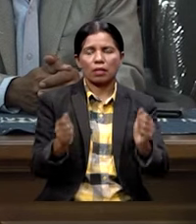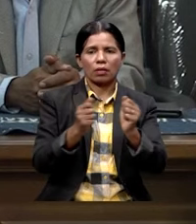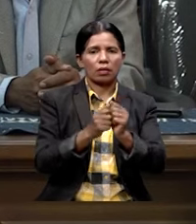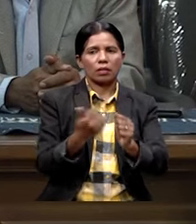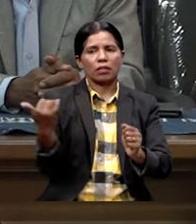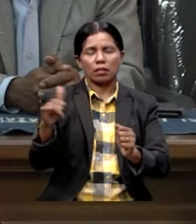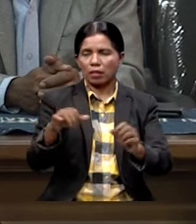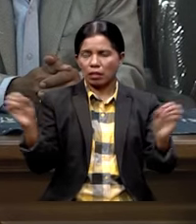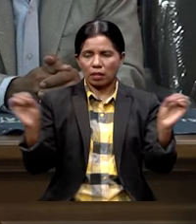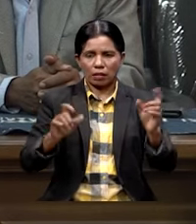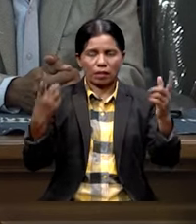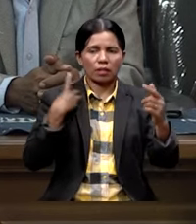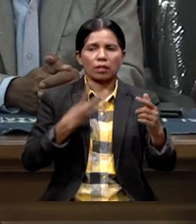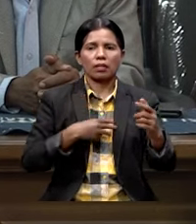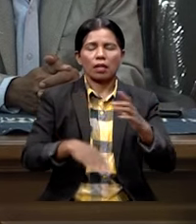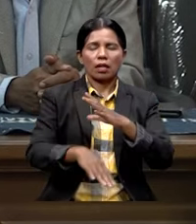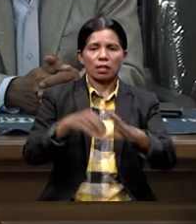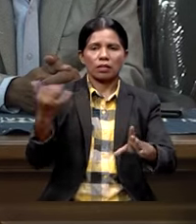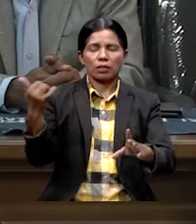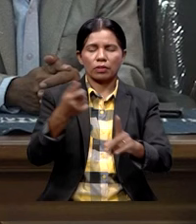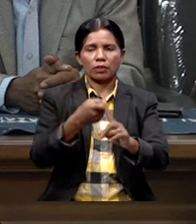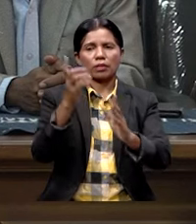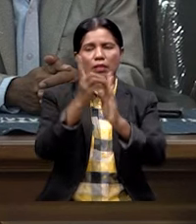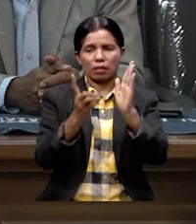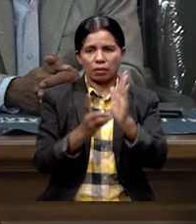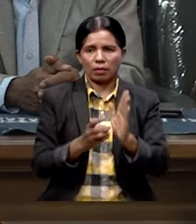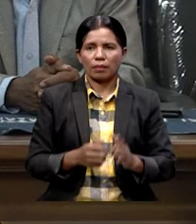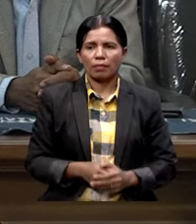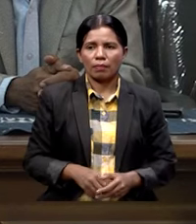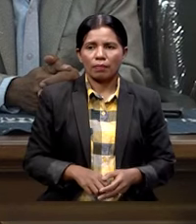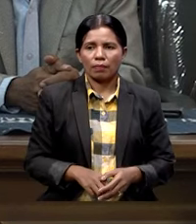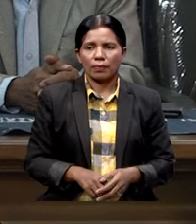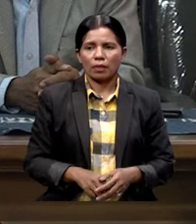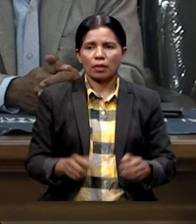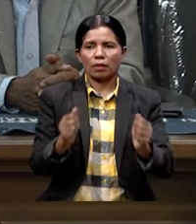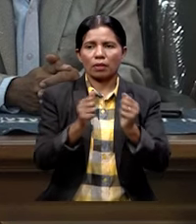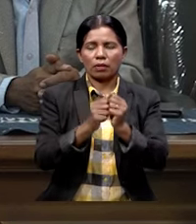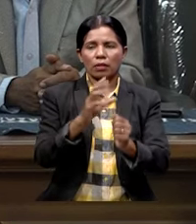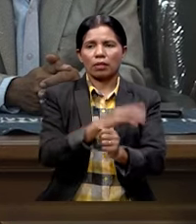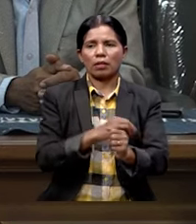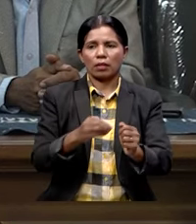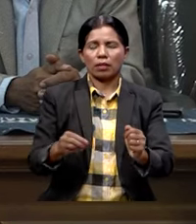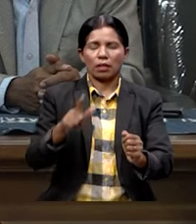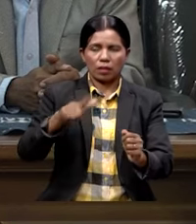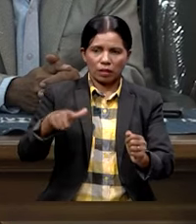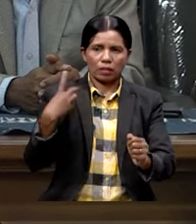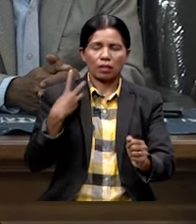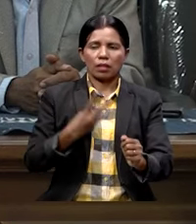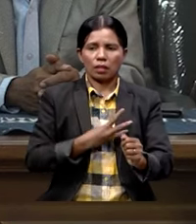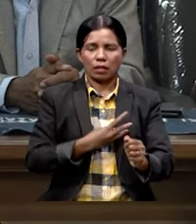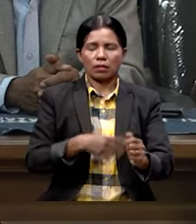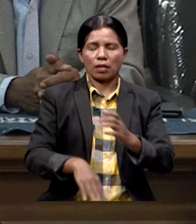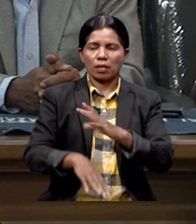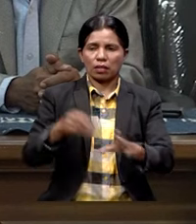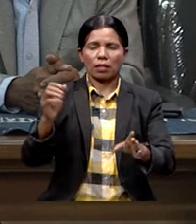se ela consegue mais fila e se ela base de dados, então o despacho reitor, tanto o CIDA e o despacho reitor, elimina